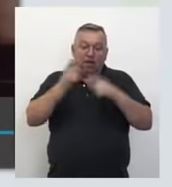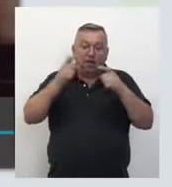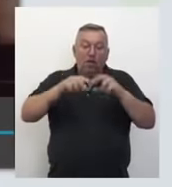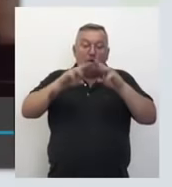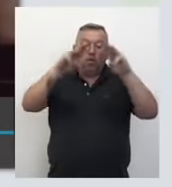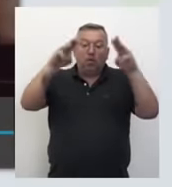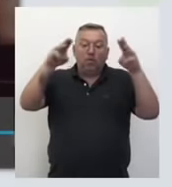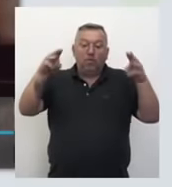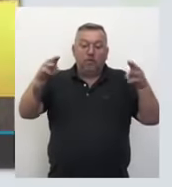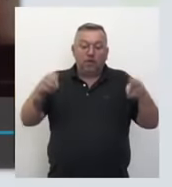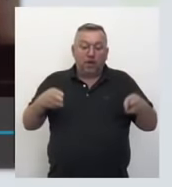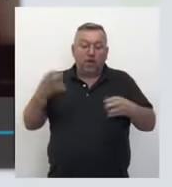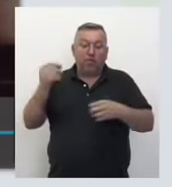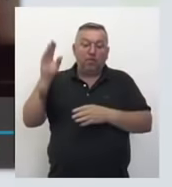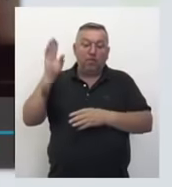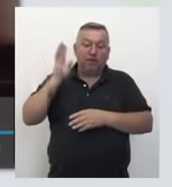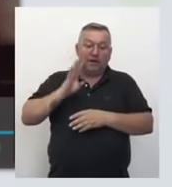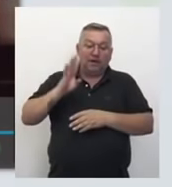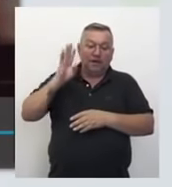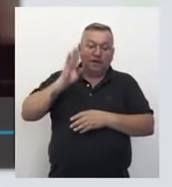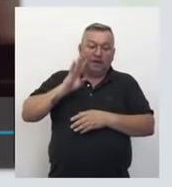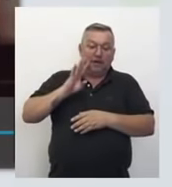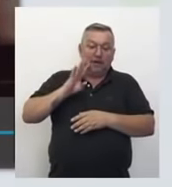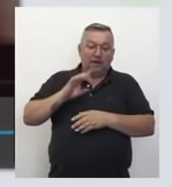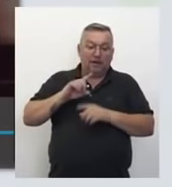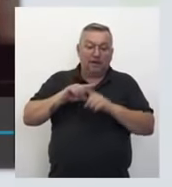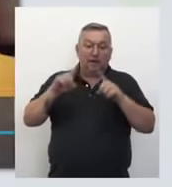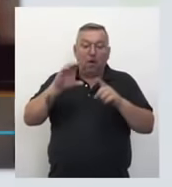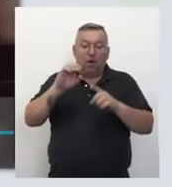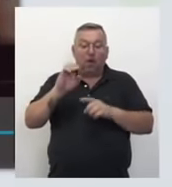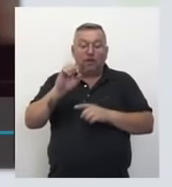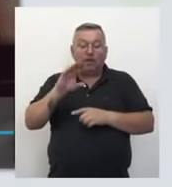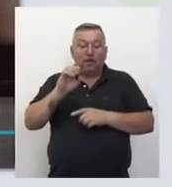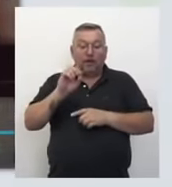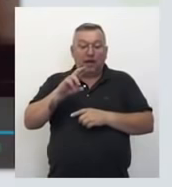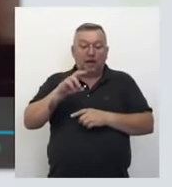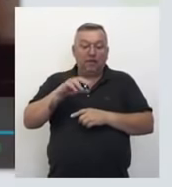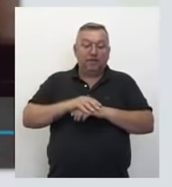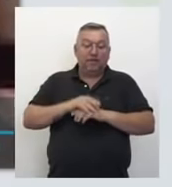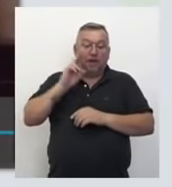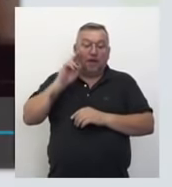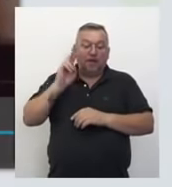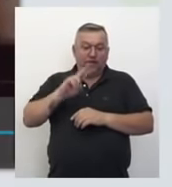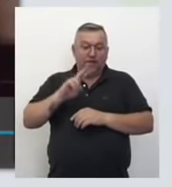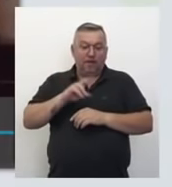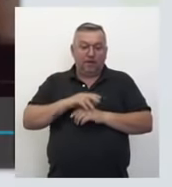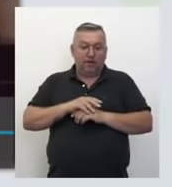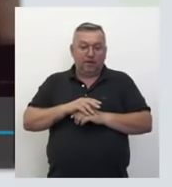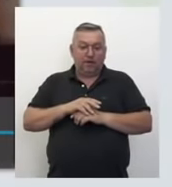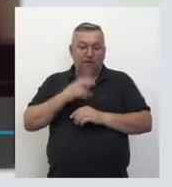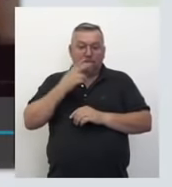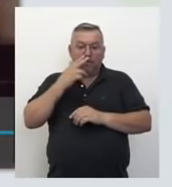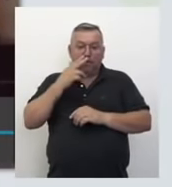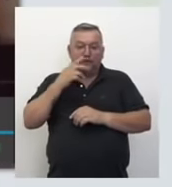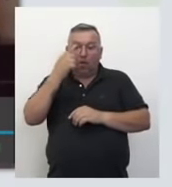museu muito legal, que se chama Museu Oscar Niemeyer. Ele tem um formato diferente, formato que parece um